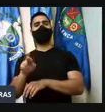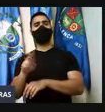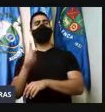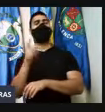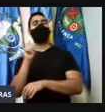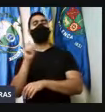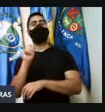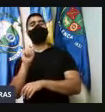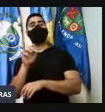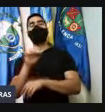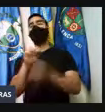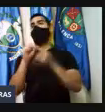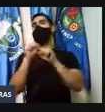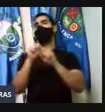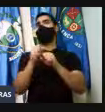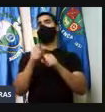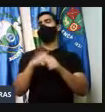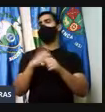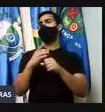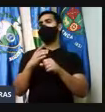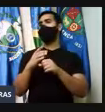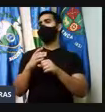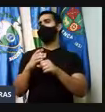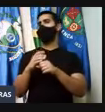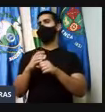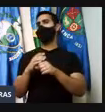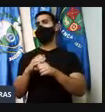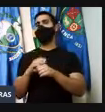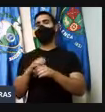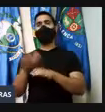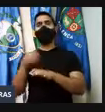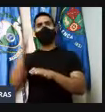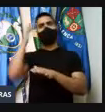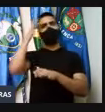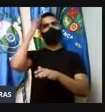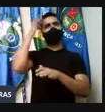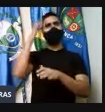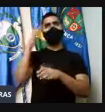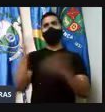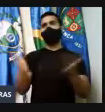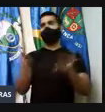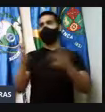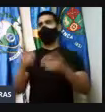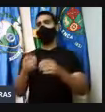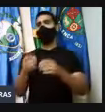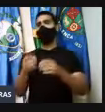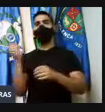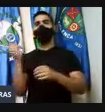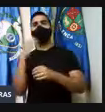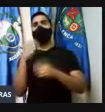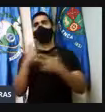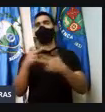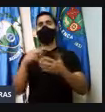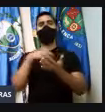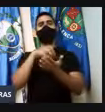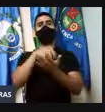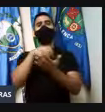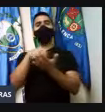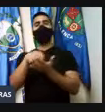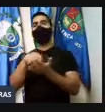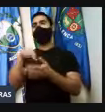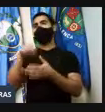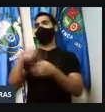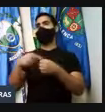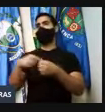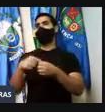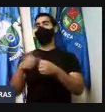gente possibilitar e dar um dinamismo maior para a facilitação e o incentivo de abertura de novos negócios no centro da cidade. Nosso